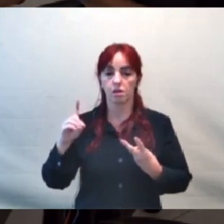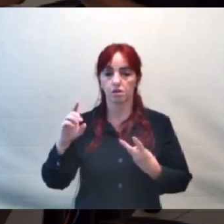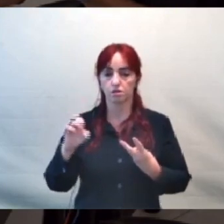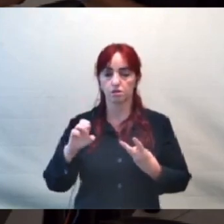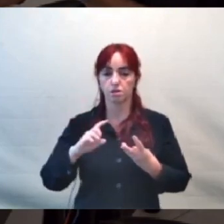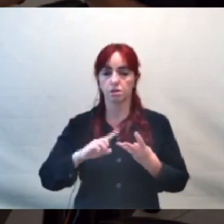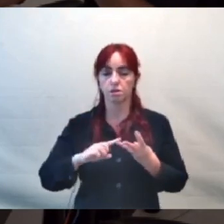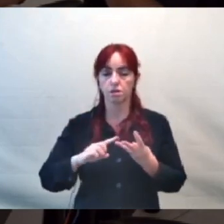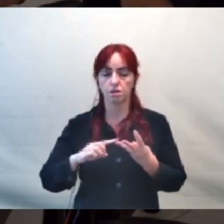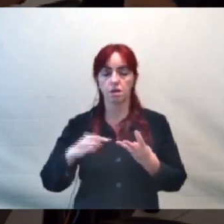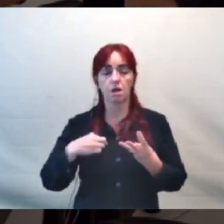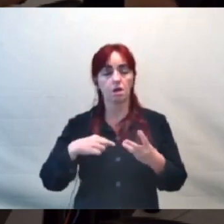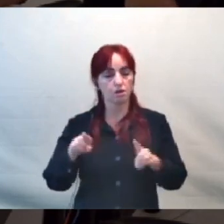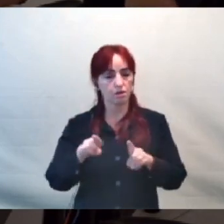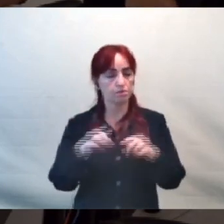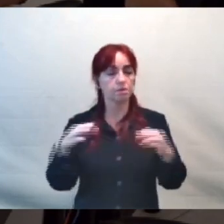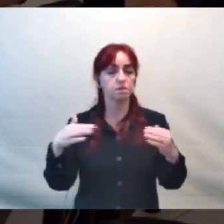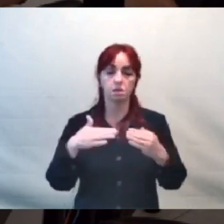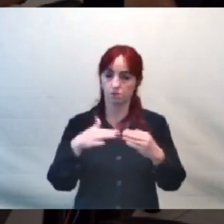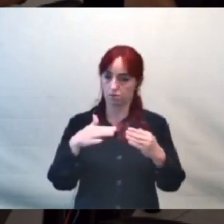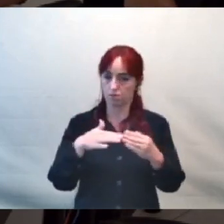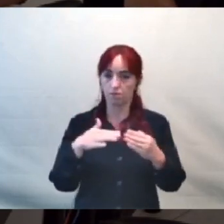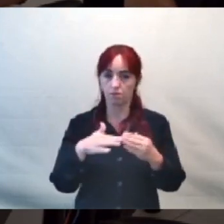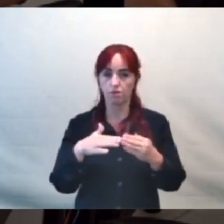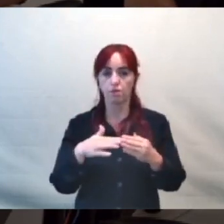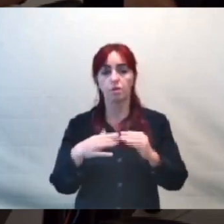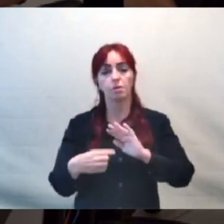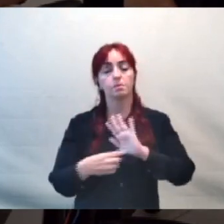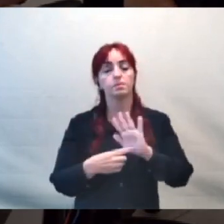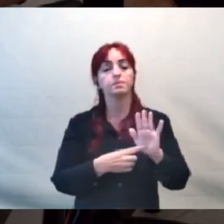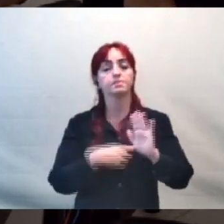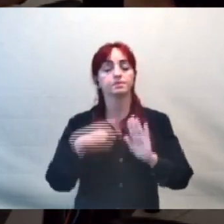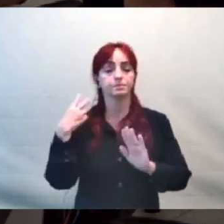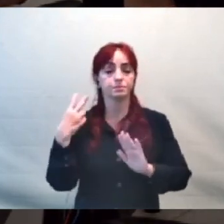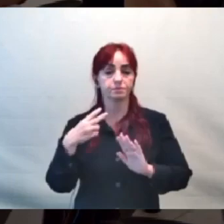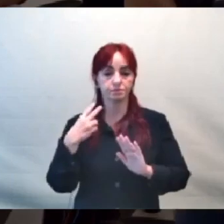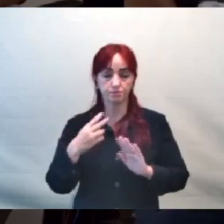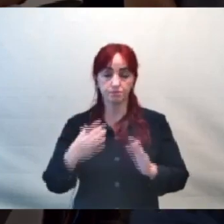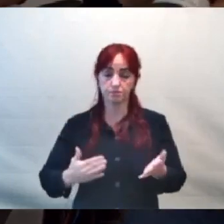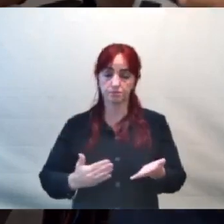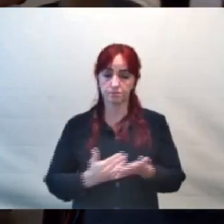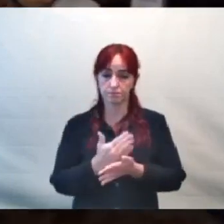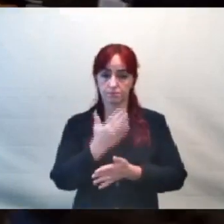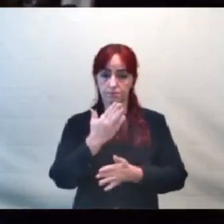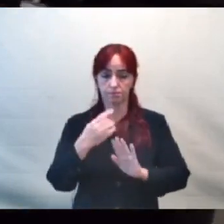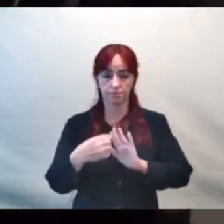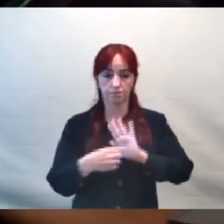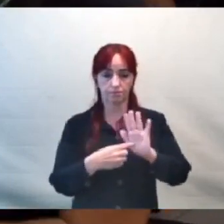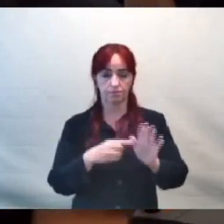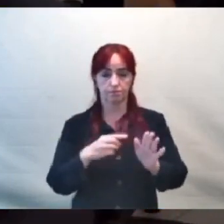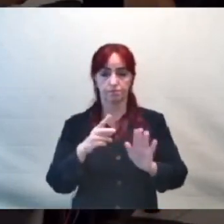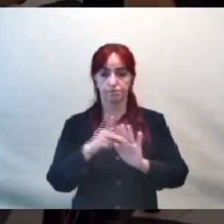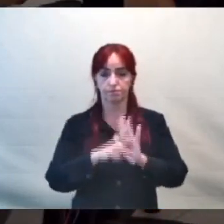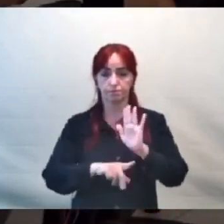Eu também voto de acordo com o parecer do vereador Cleiton Xavier. Então, fica aprovado o parecer do projeto de lei